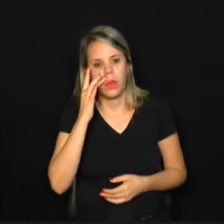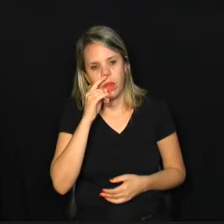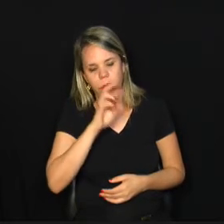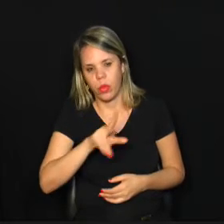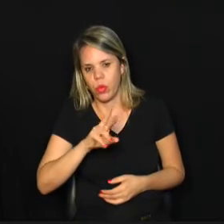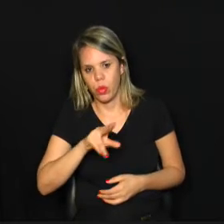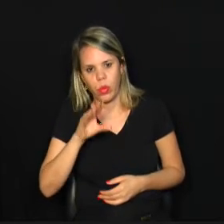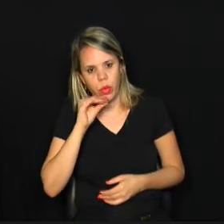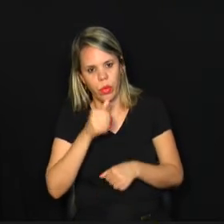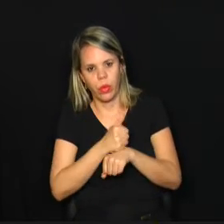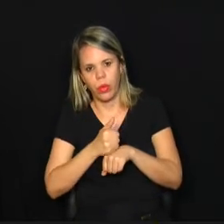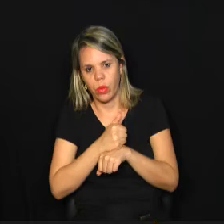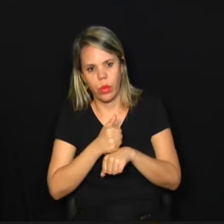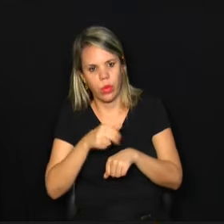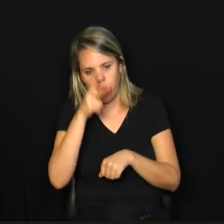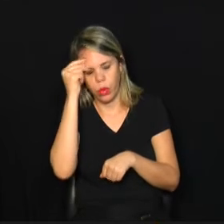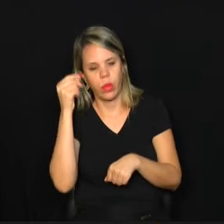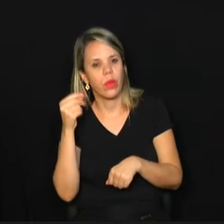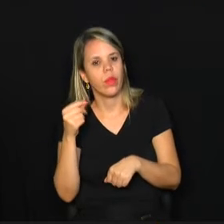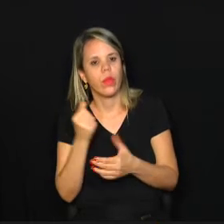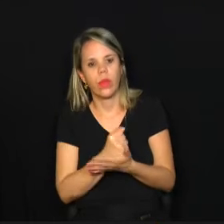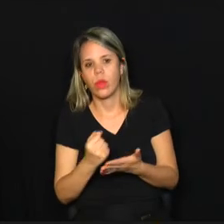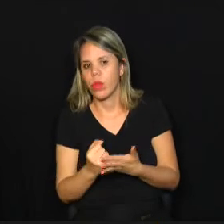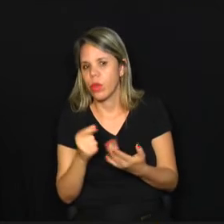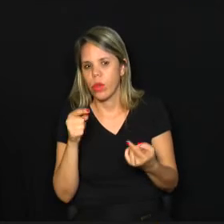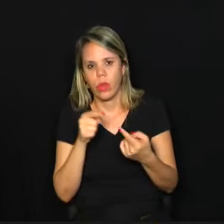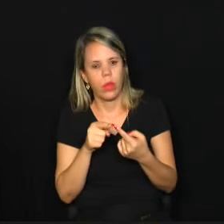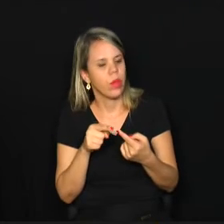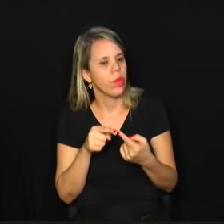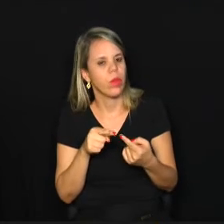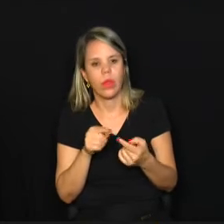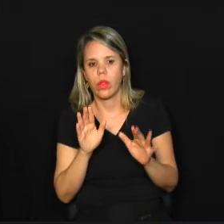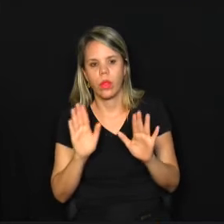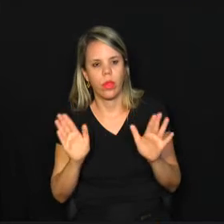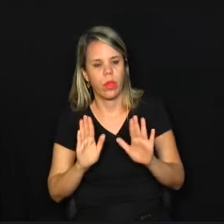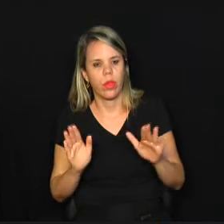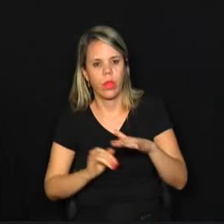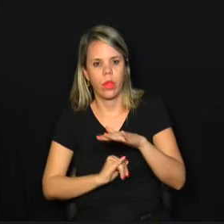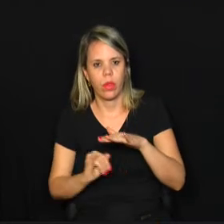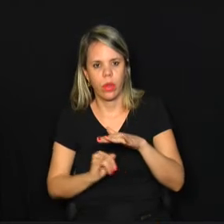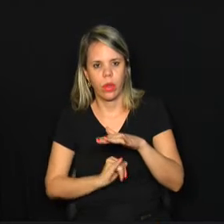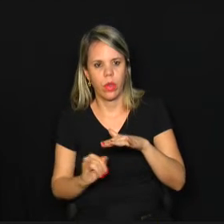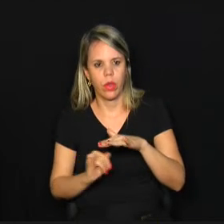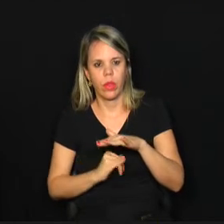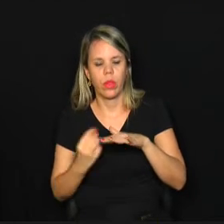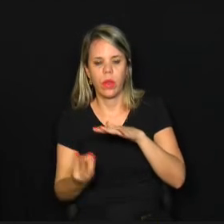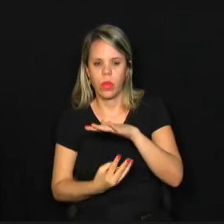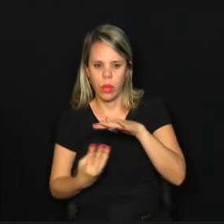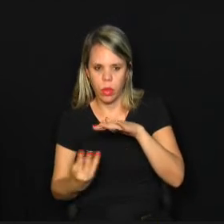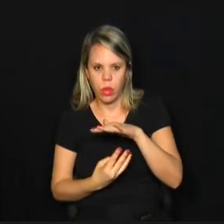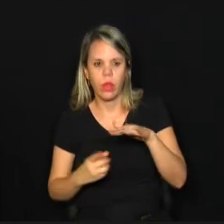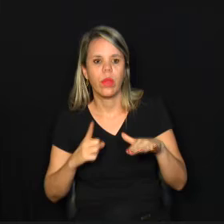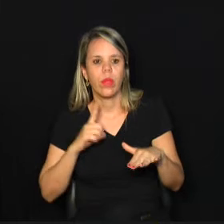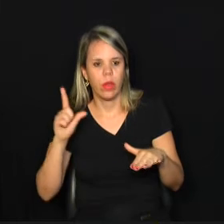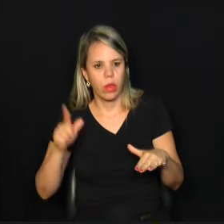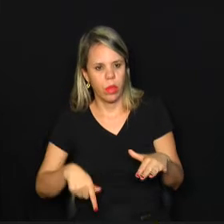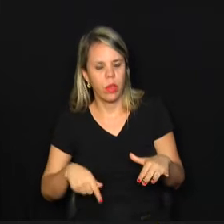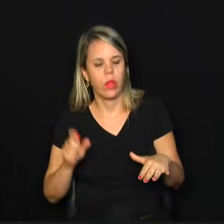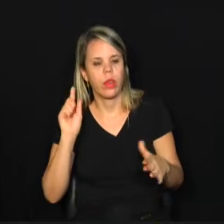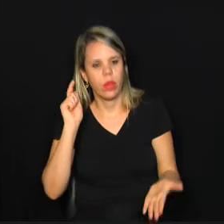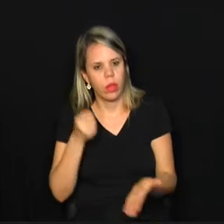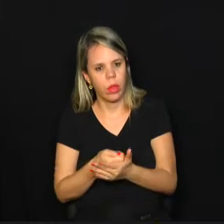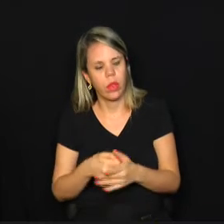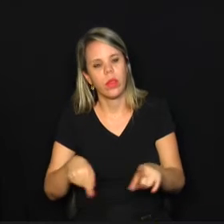servidor público contratado diretamente pela autarquia, tem a questão da terceirização, mas a gente tem que